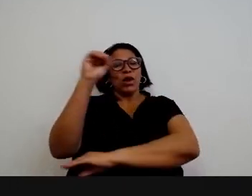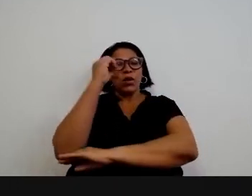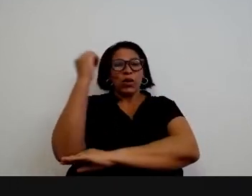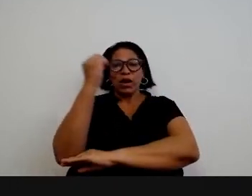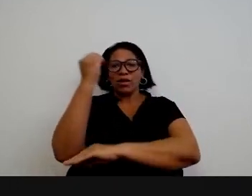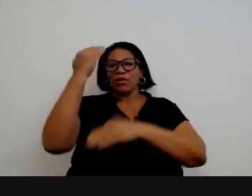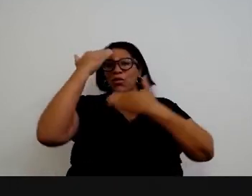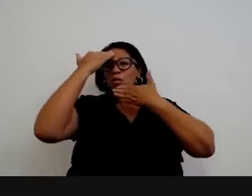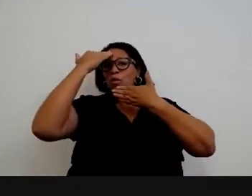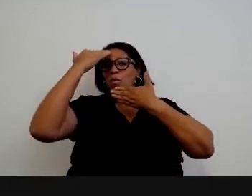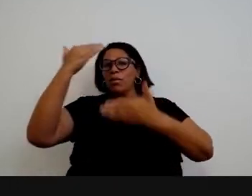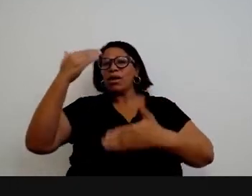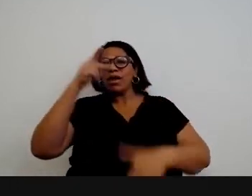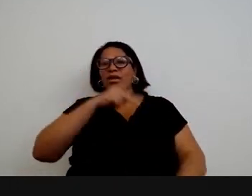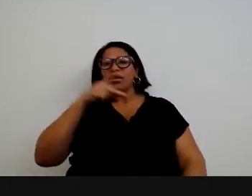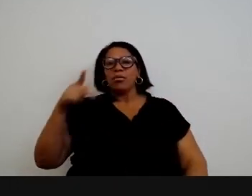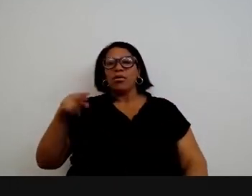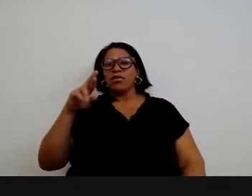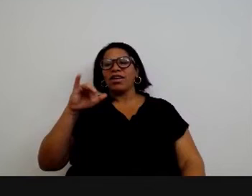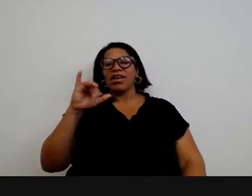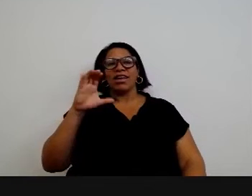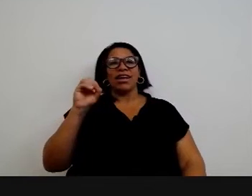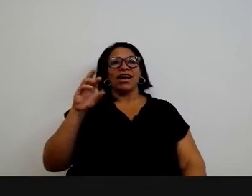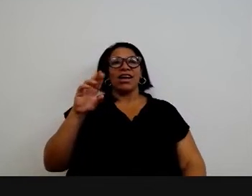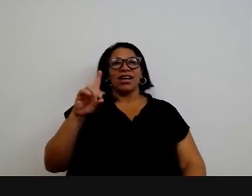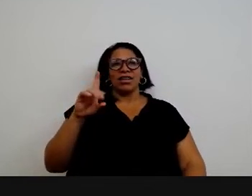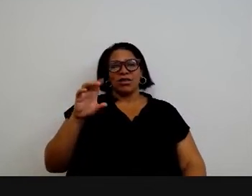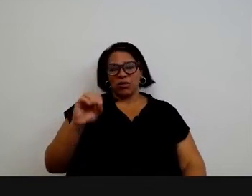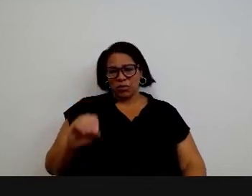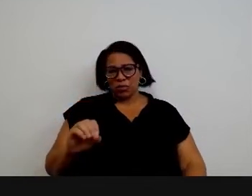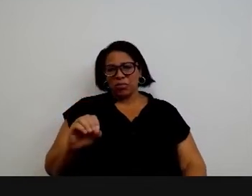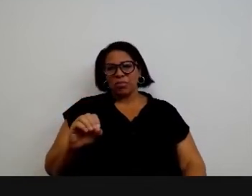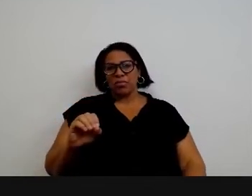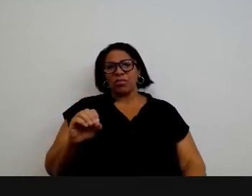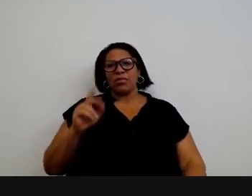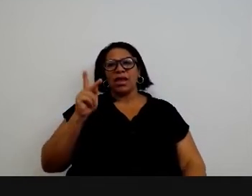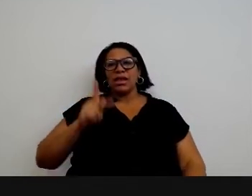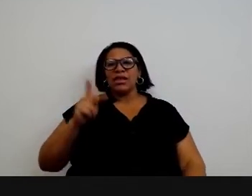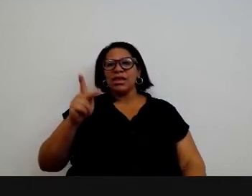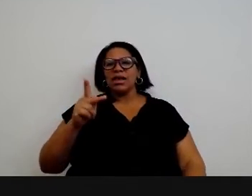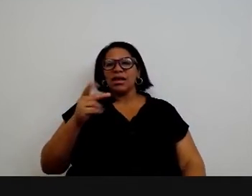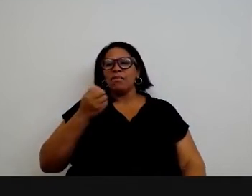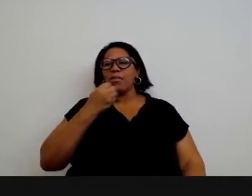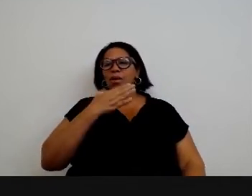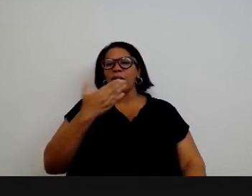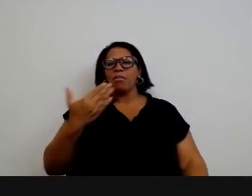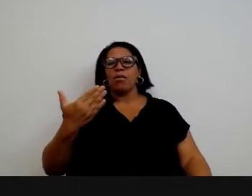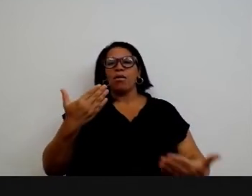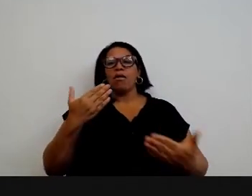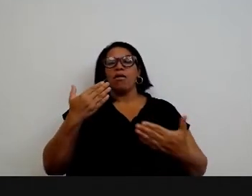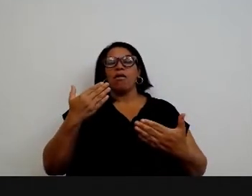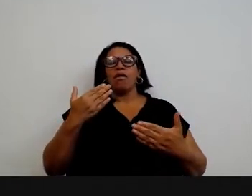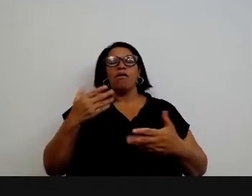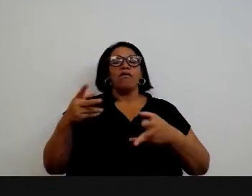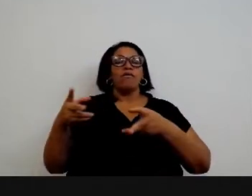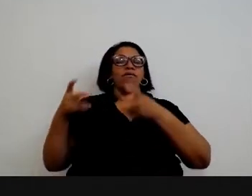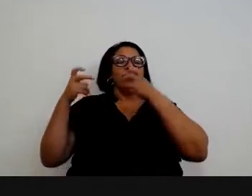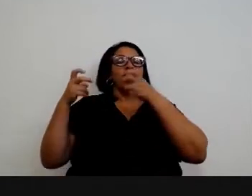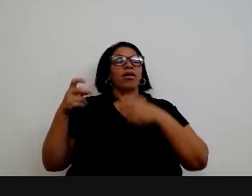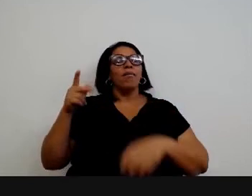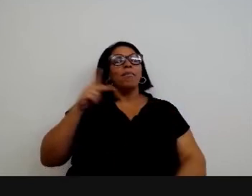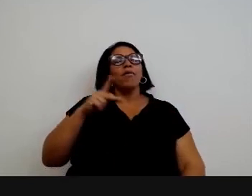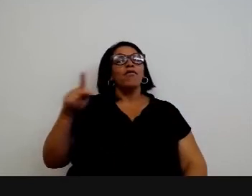Sul. Obrigada, professor Ricardo. E ele diz, sempre é um enorme prazer poder ouvir a professora